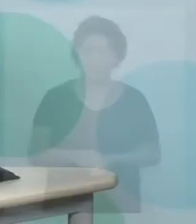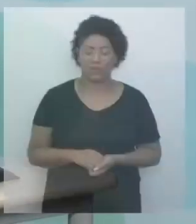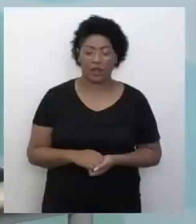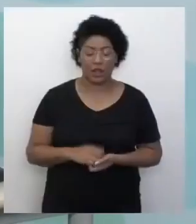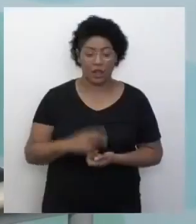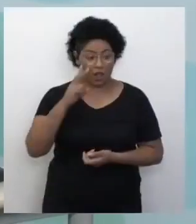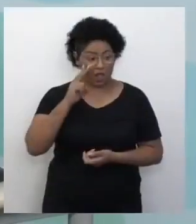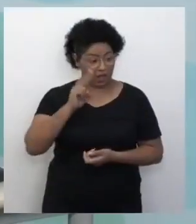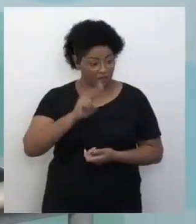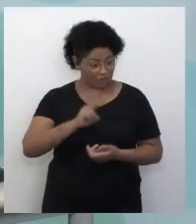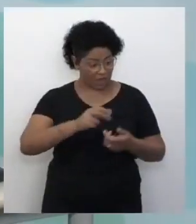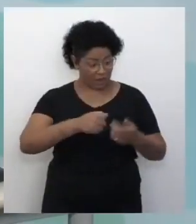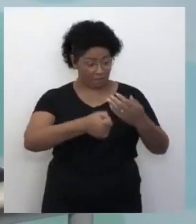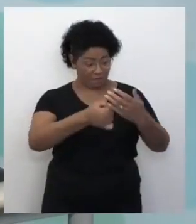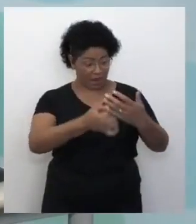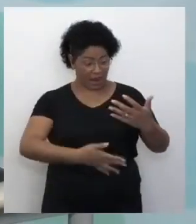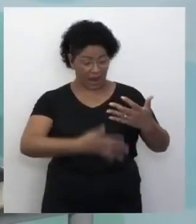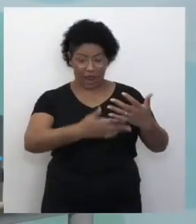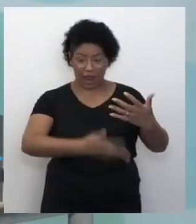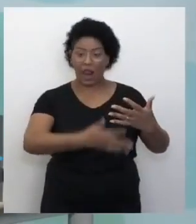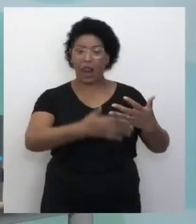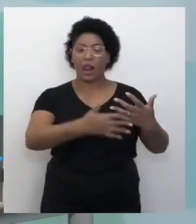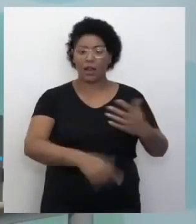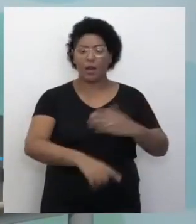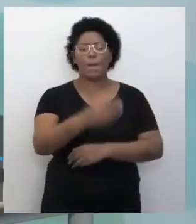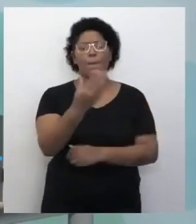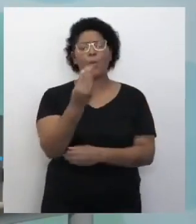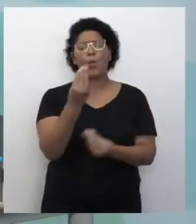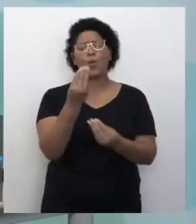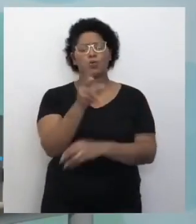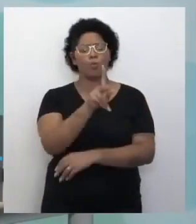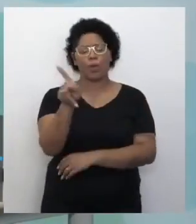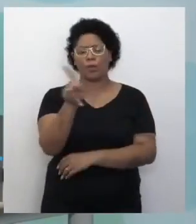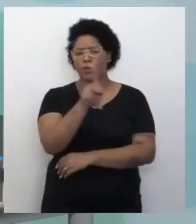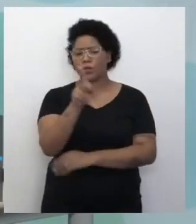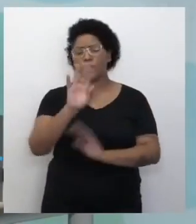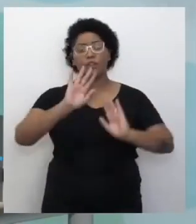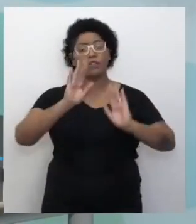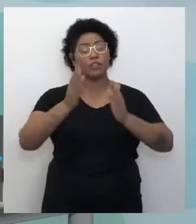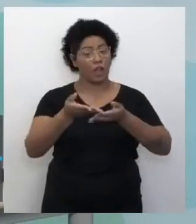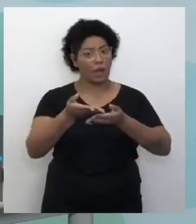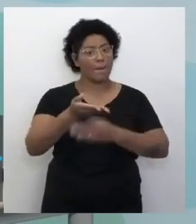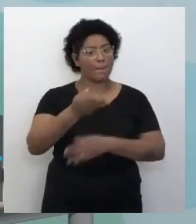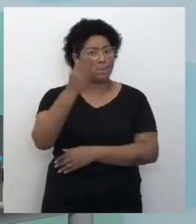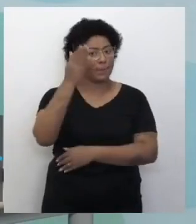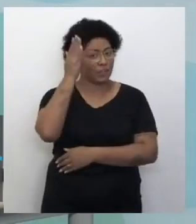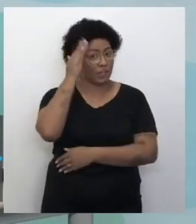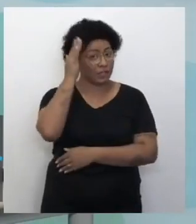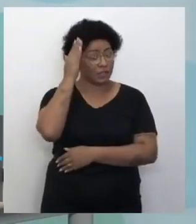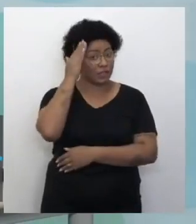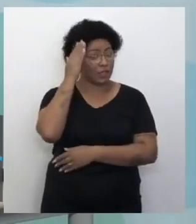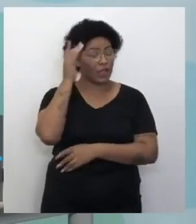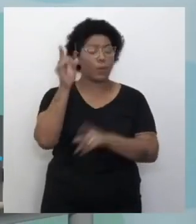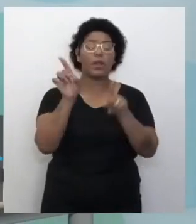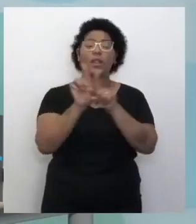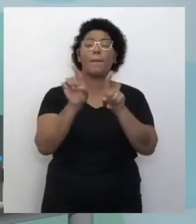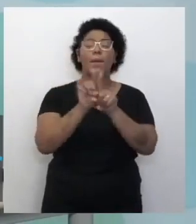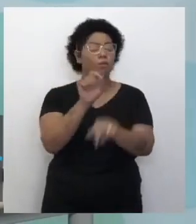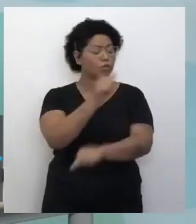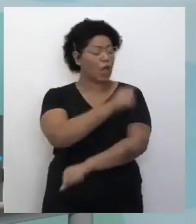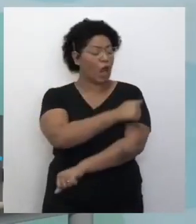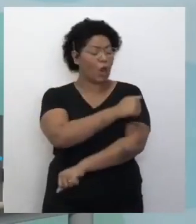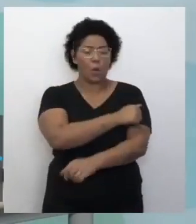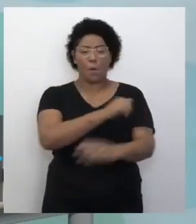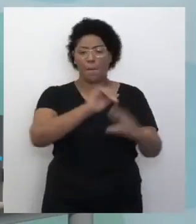Olha só, professor, bastante interação aqui, muitos professores, né, já pegaram as indicações que os seus alunos colocaram. Veja bem,